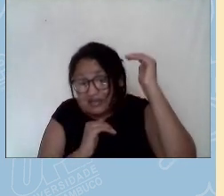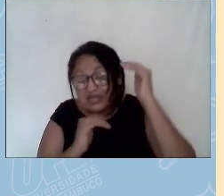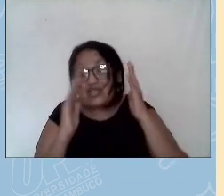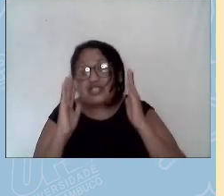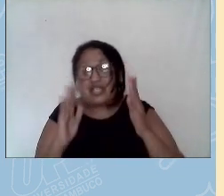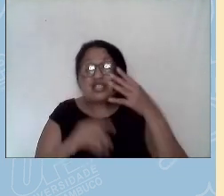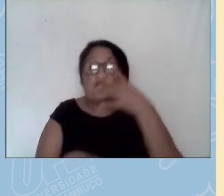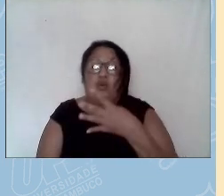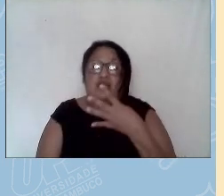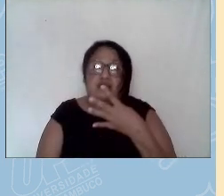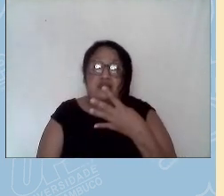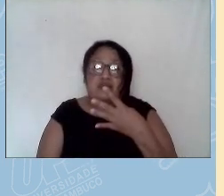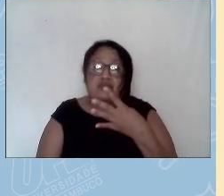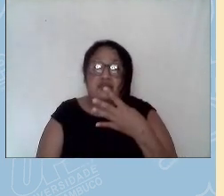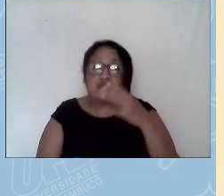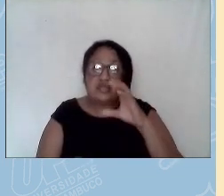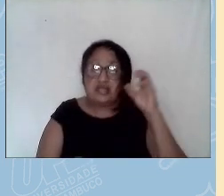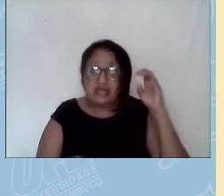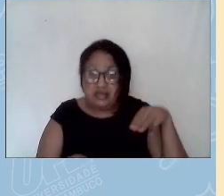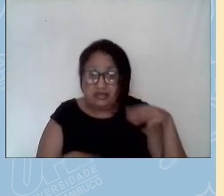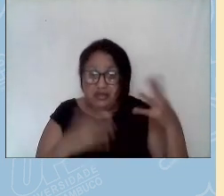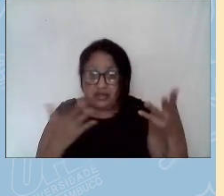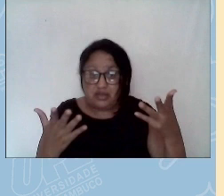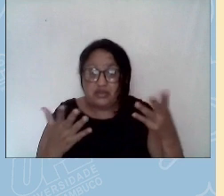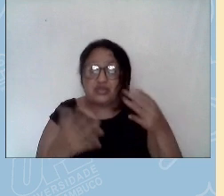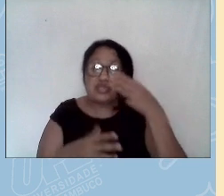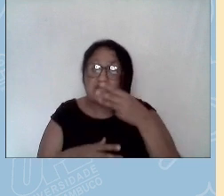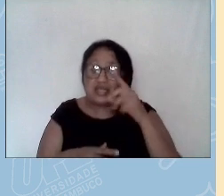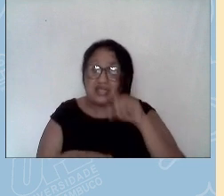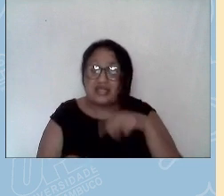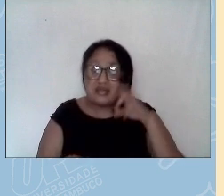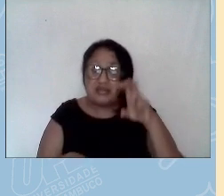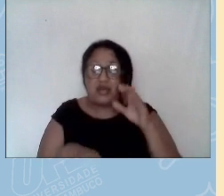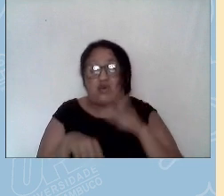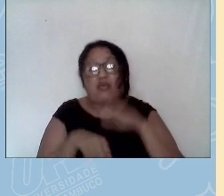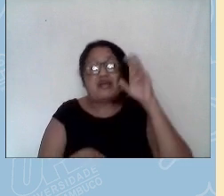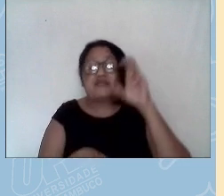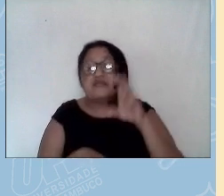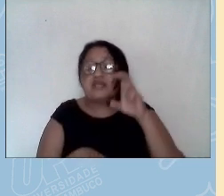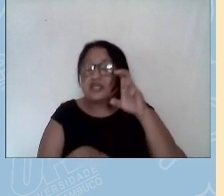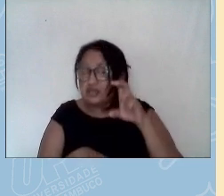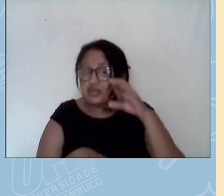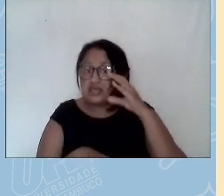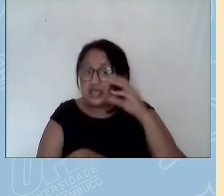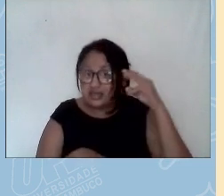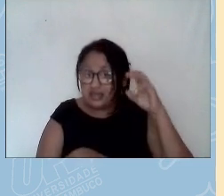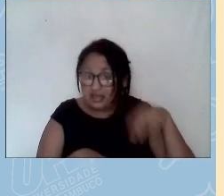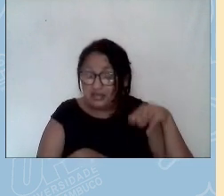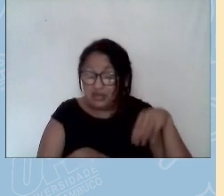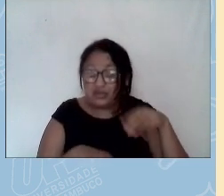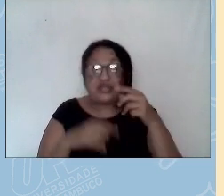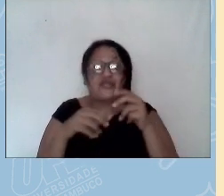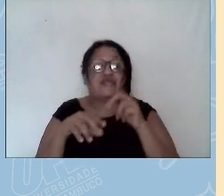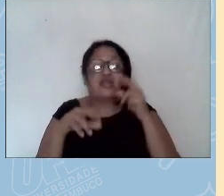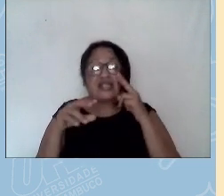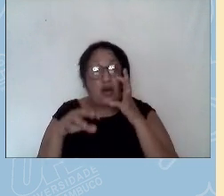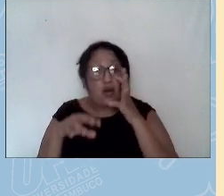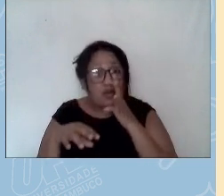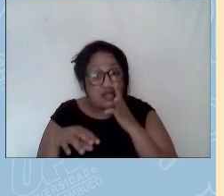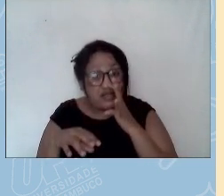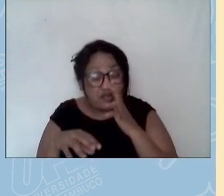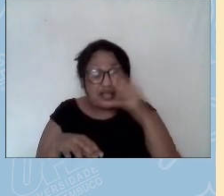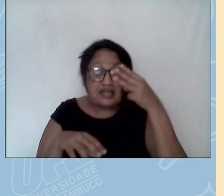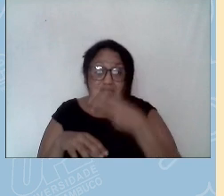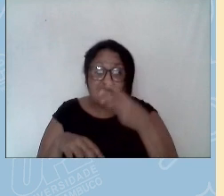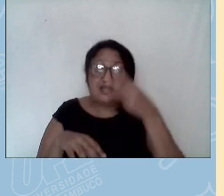centímetros isto é os 3 e meio da anterior com mais meio centímetro que foi o padrão observado 13 e